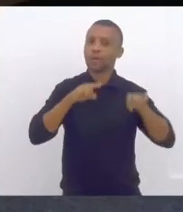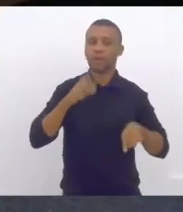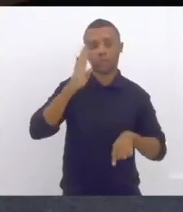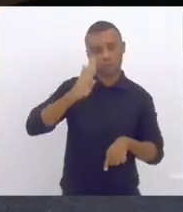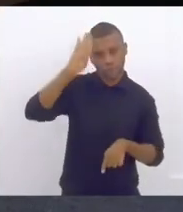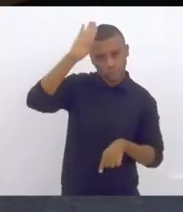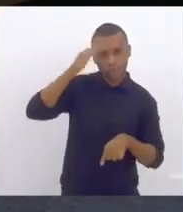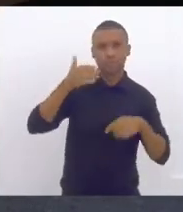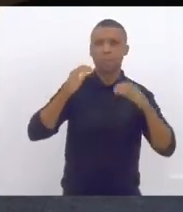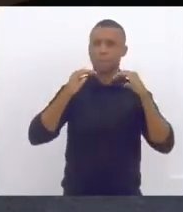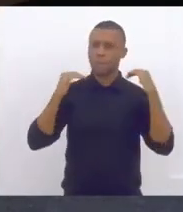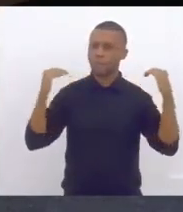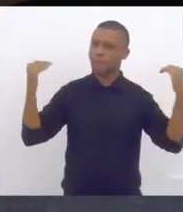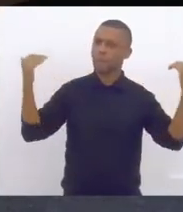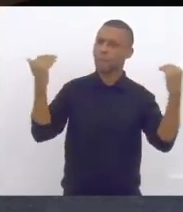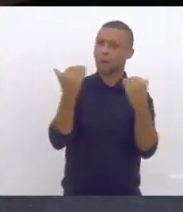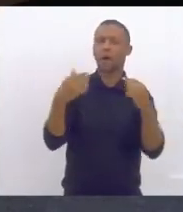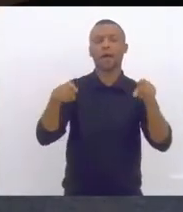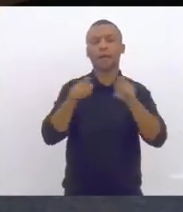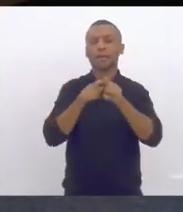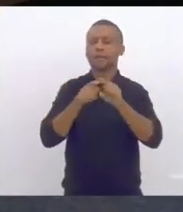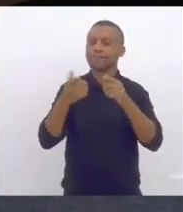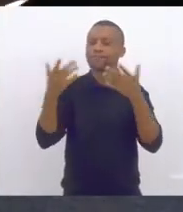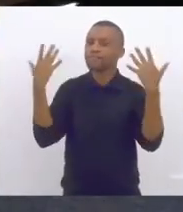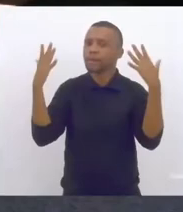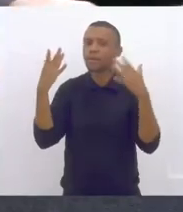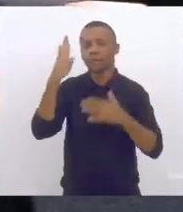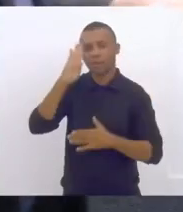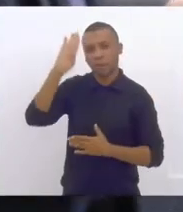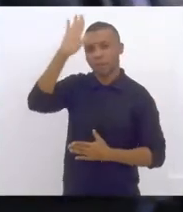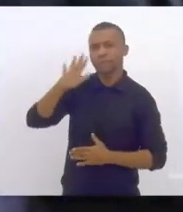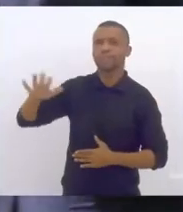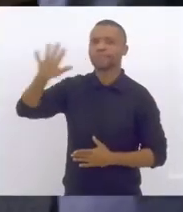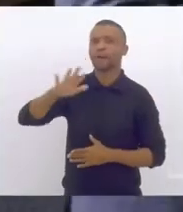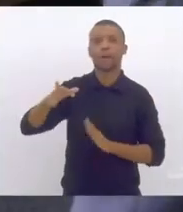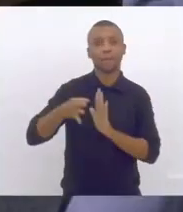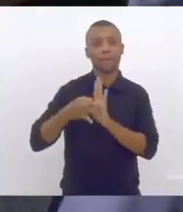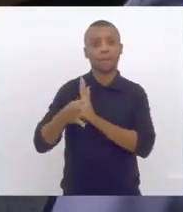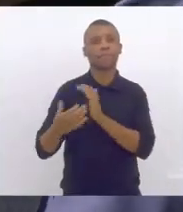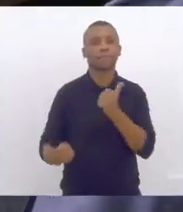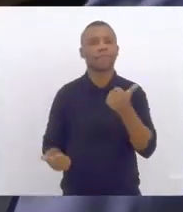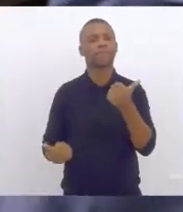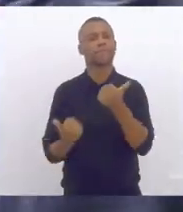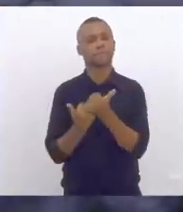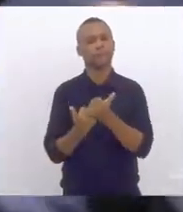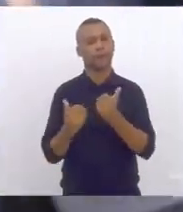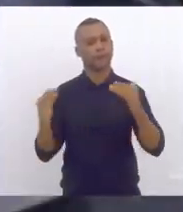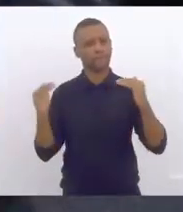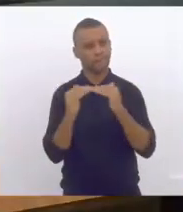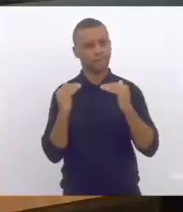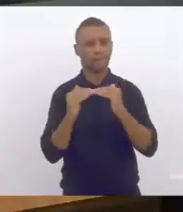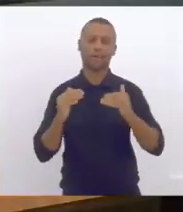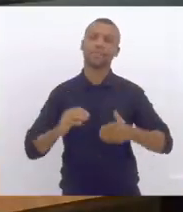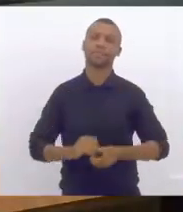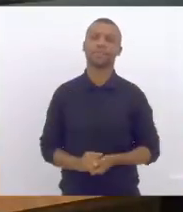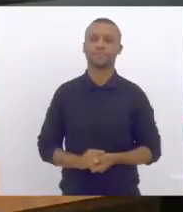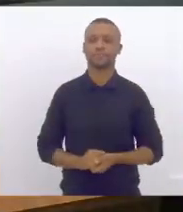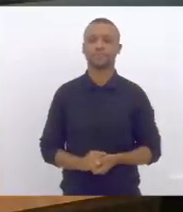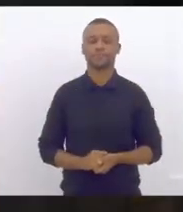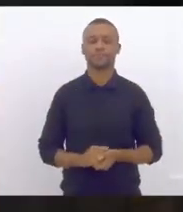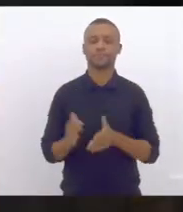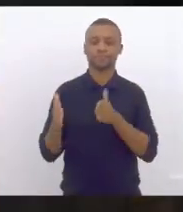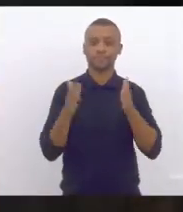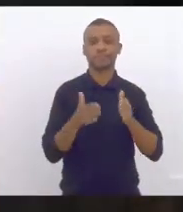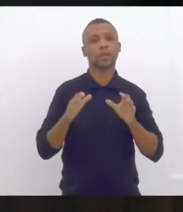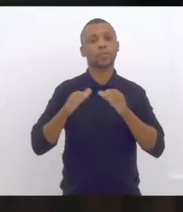essas galerias e a toda a corporação. O meu parecer, senhor presidente, é favorável. Pela Comissão